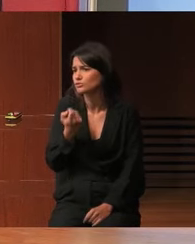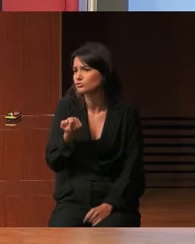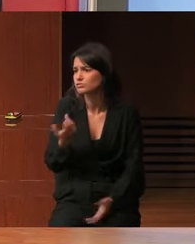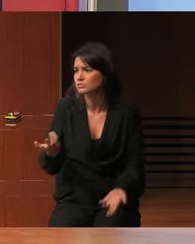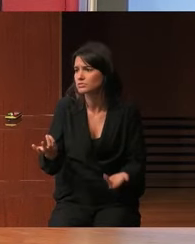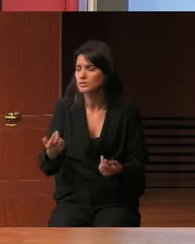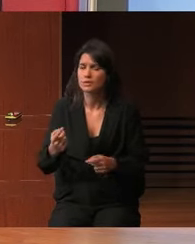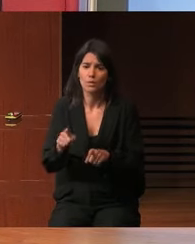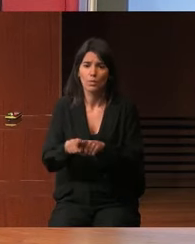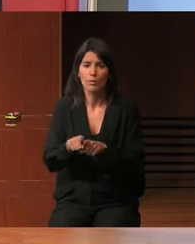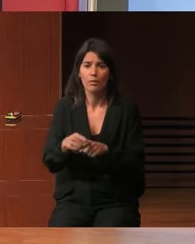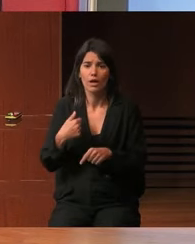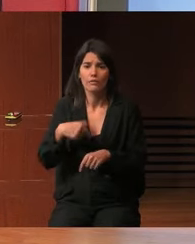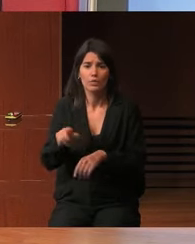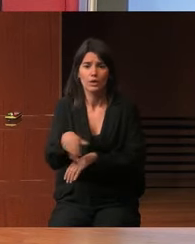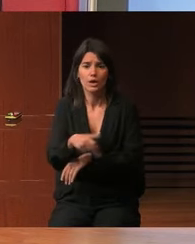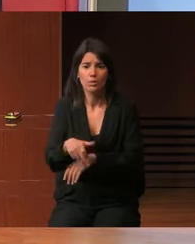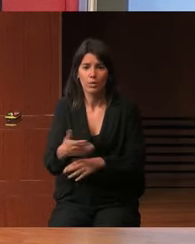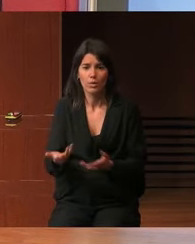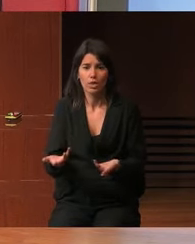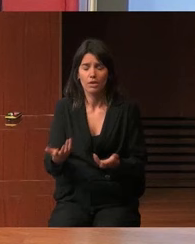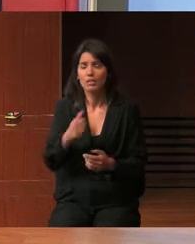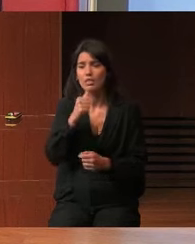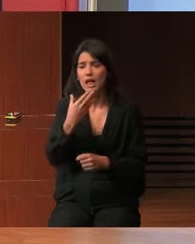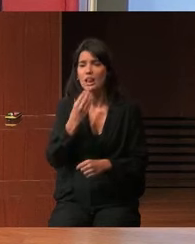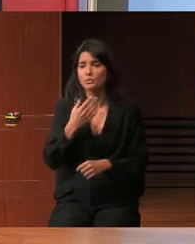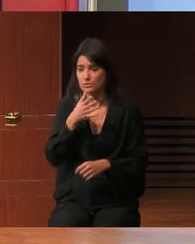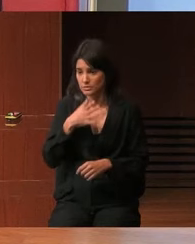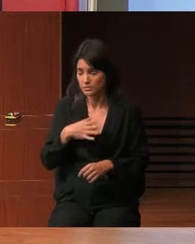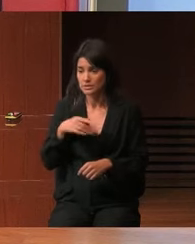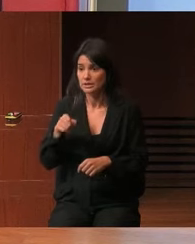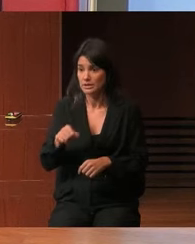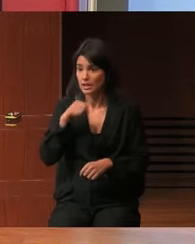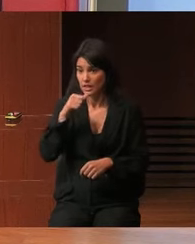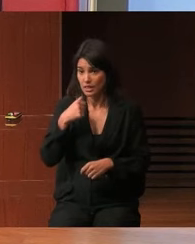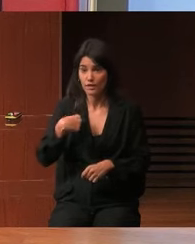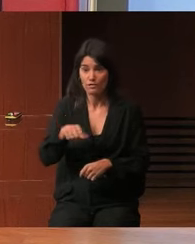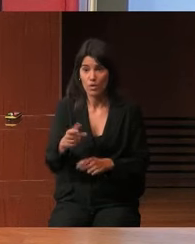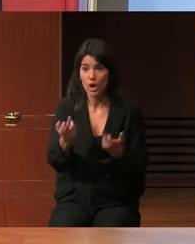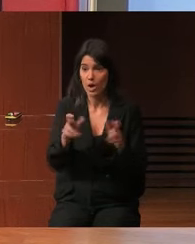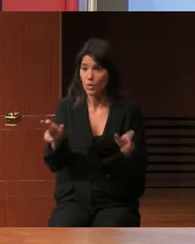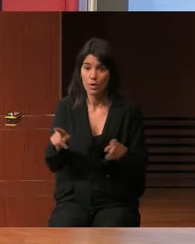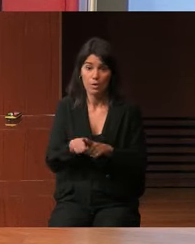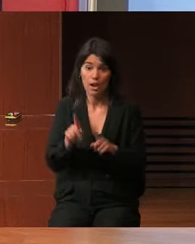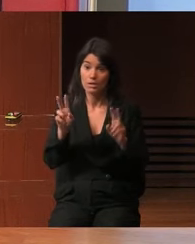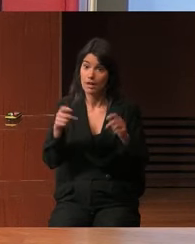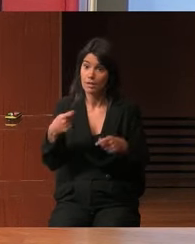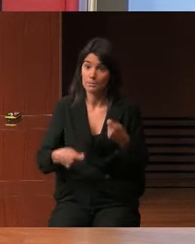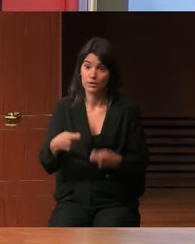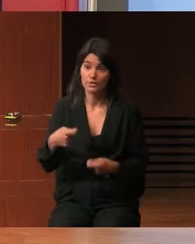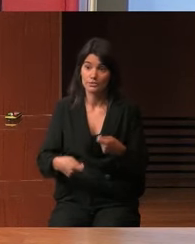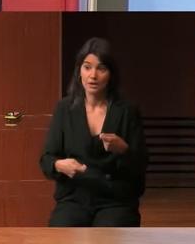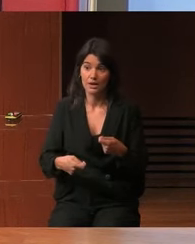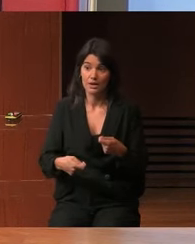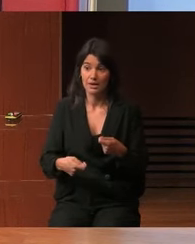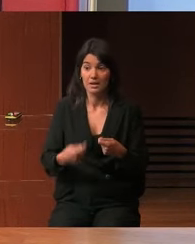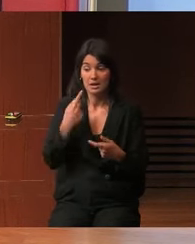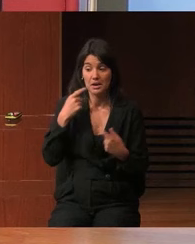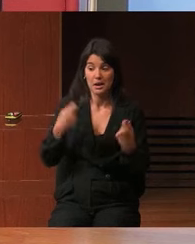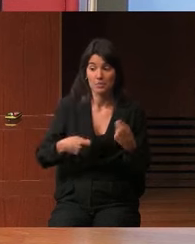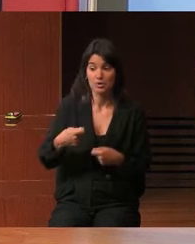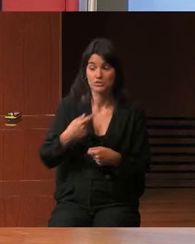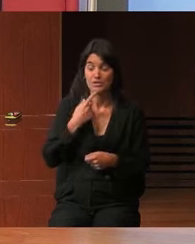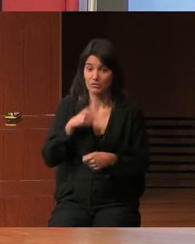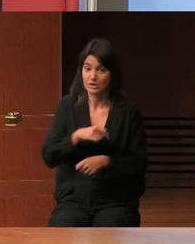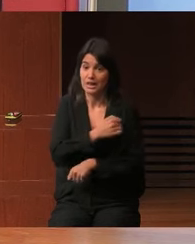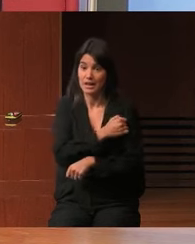gente sai à rua, não é? Eu digo sempre aos meus alunos, cada vez que saímos à rua estamos a fazer uma aposta. Vamos dizer, a aposta que voltamos para casa e